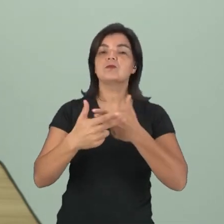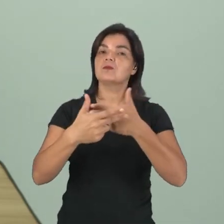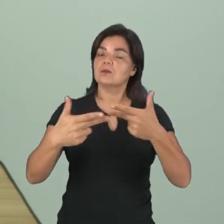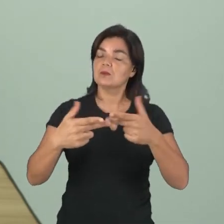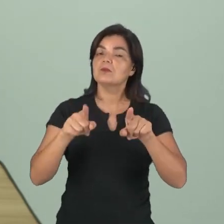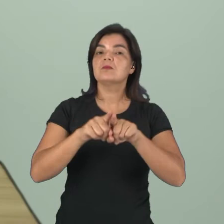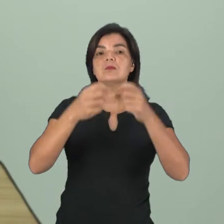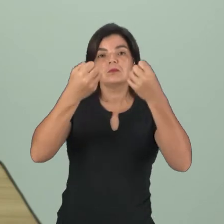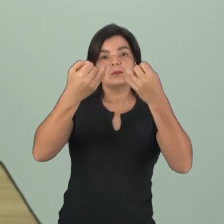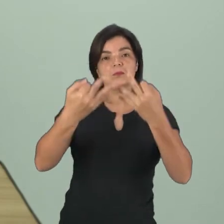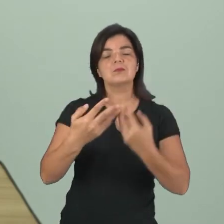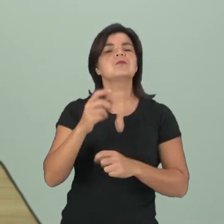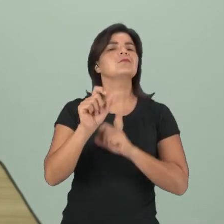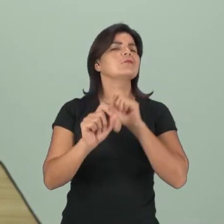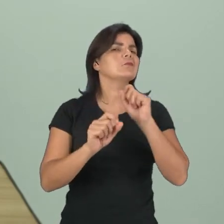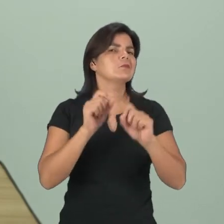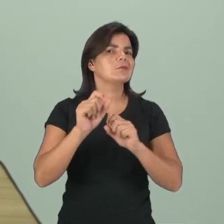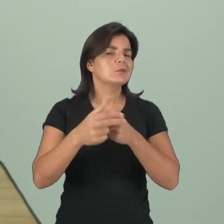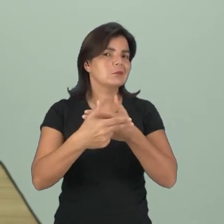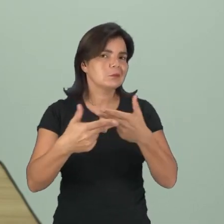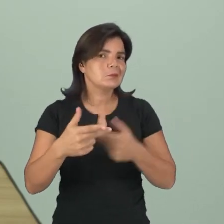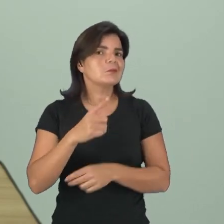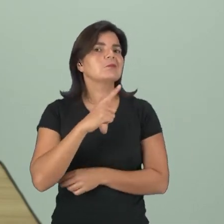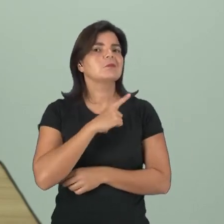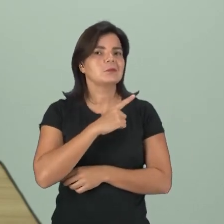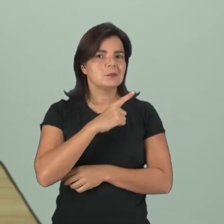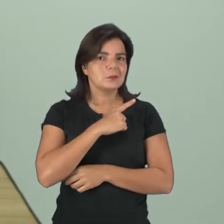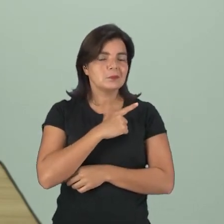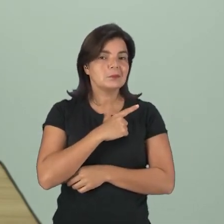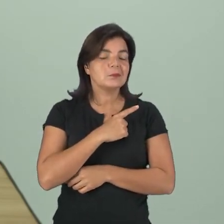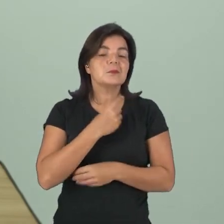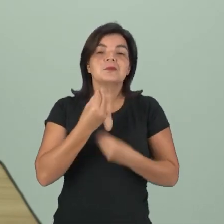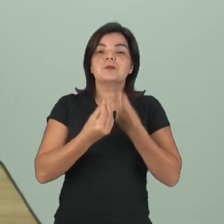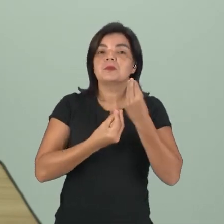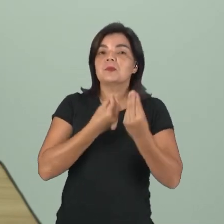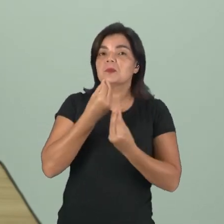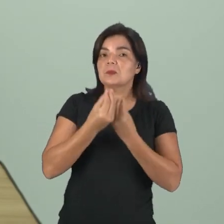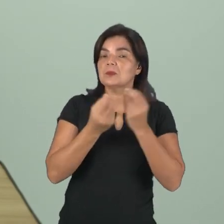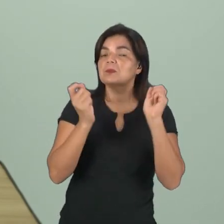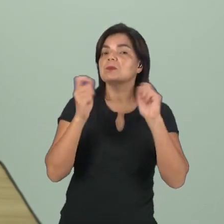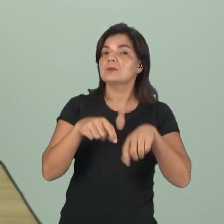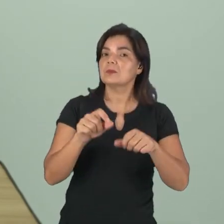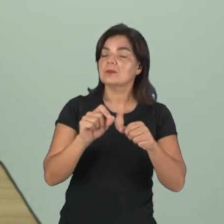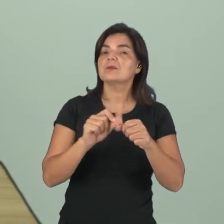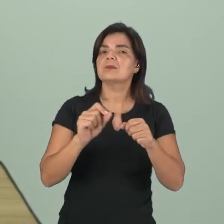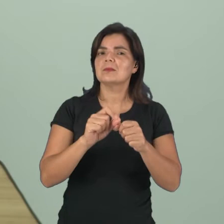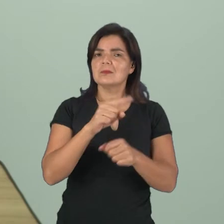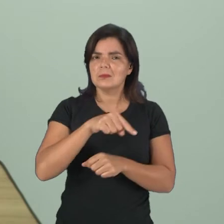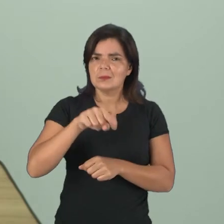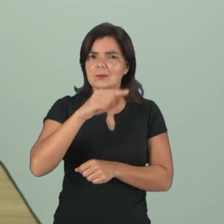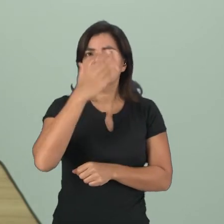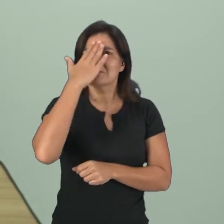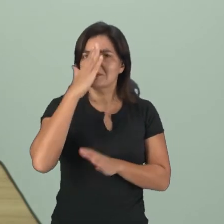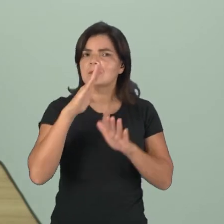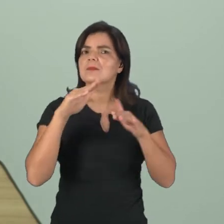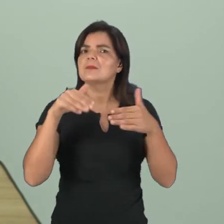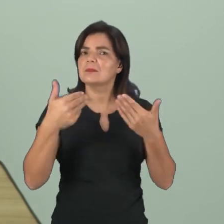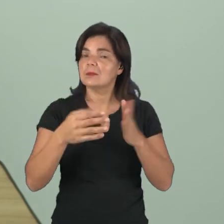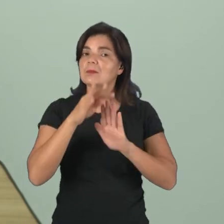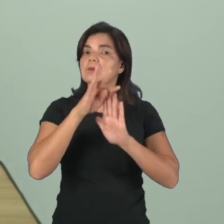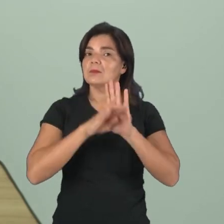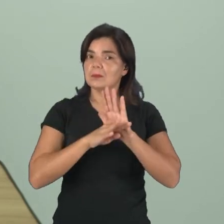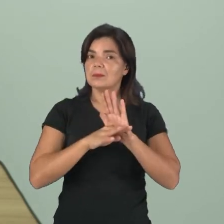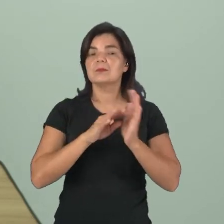vai dizer o que o produto tem, como que pode ser feito. Alguém sabe qual é este tipo de